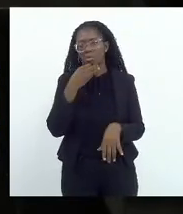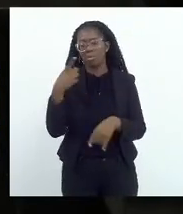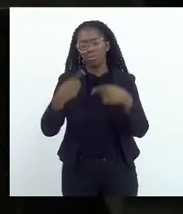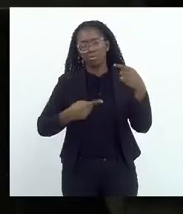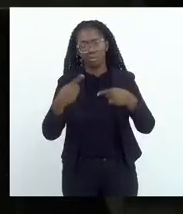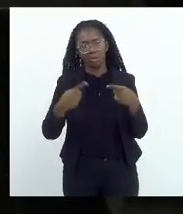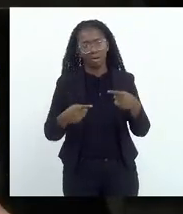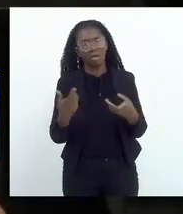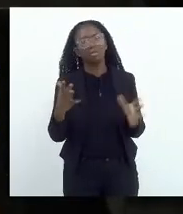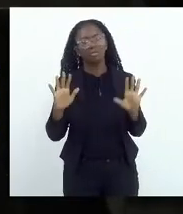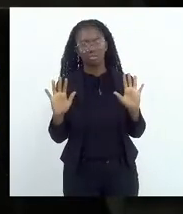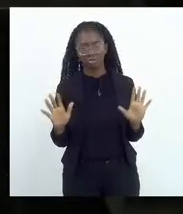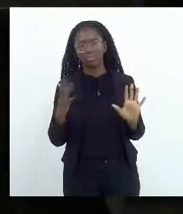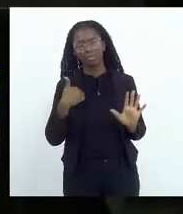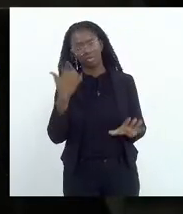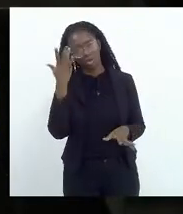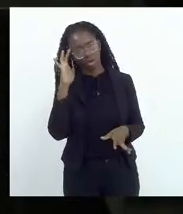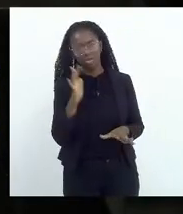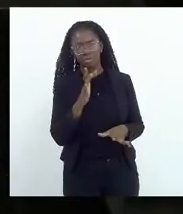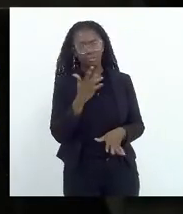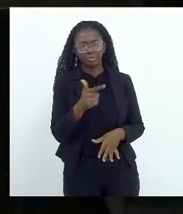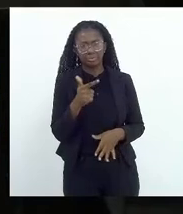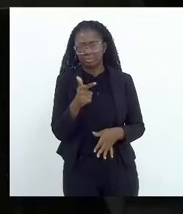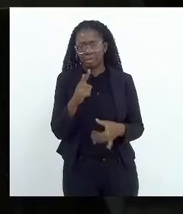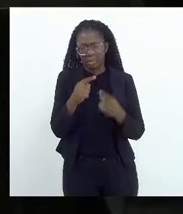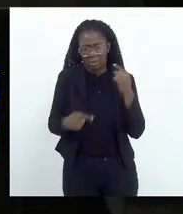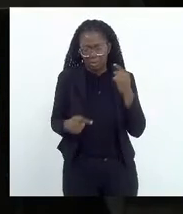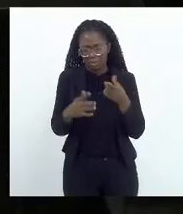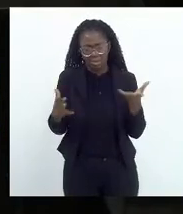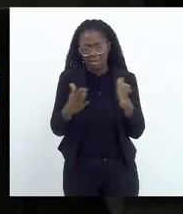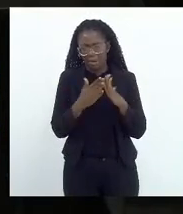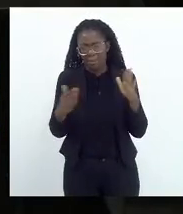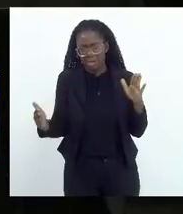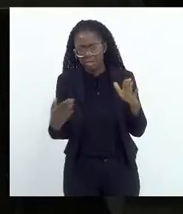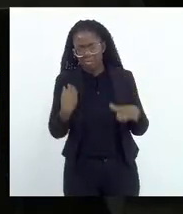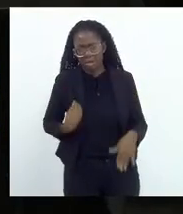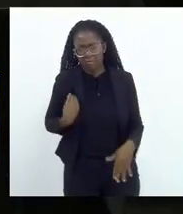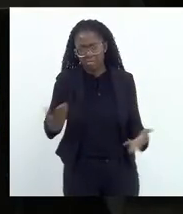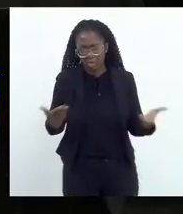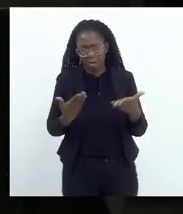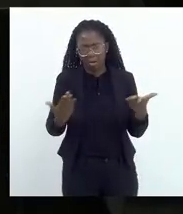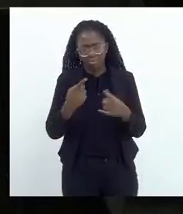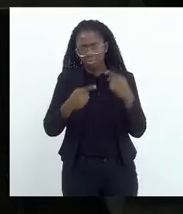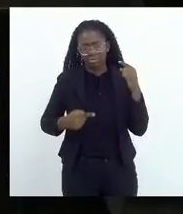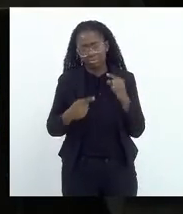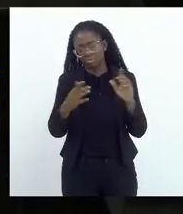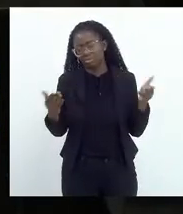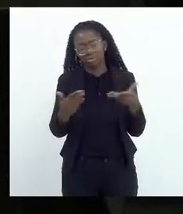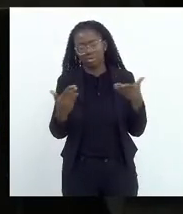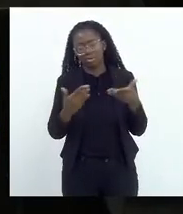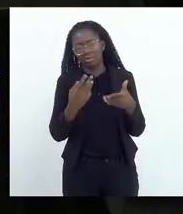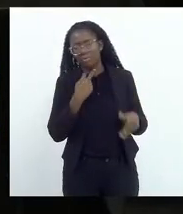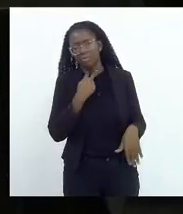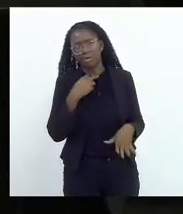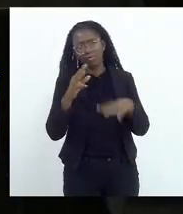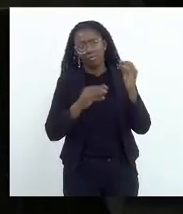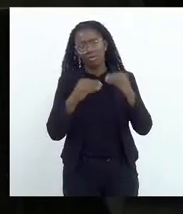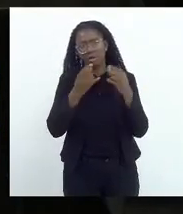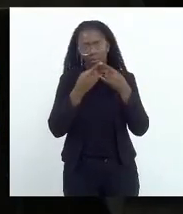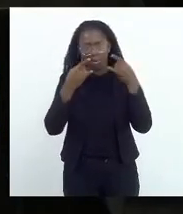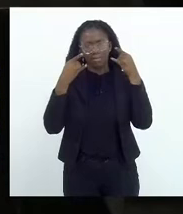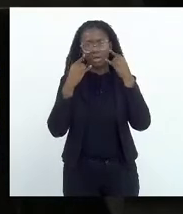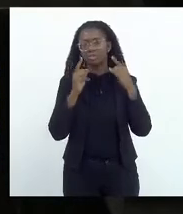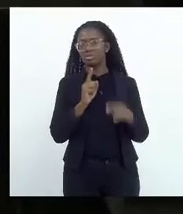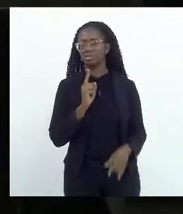considero completamente fora de lugar e de propósito, de tempo e de momento, que a gente possa, nesse momento, fazer uma flexibilização do uso